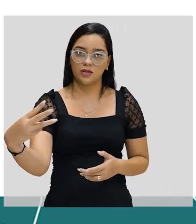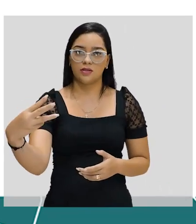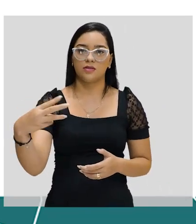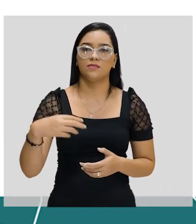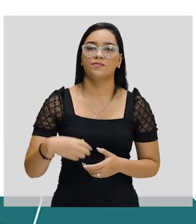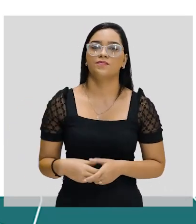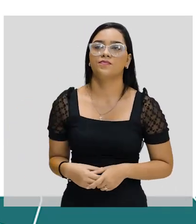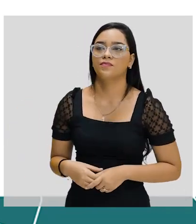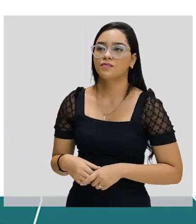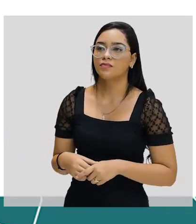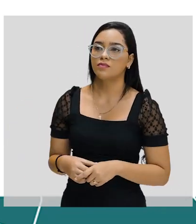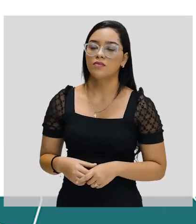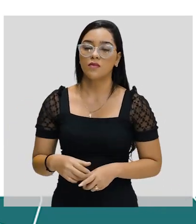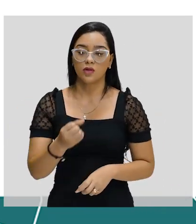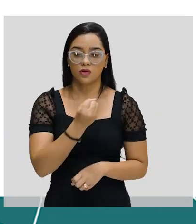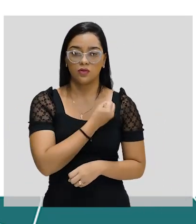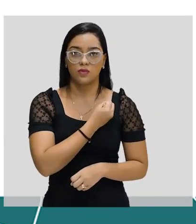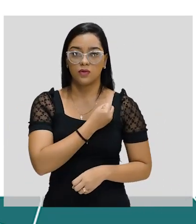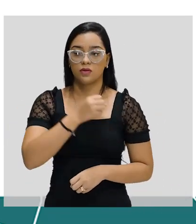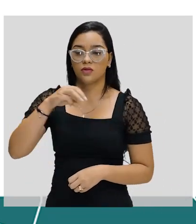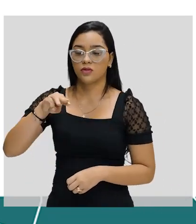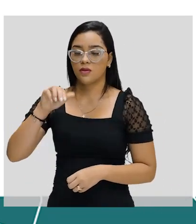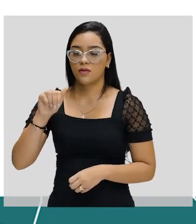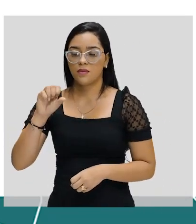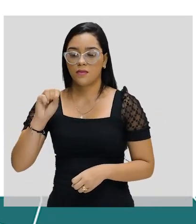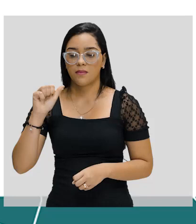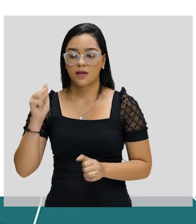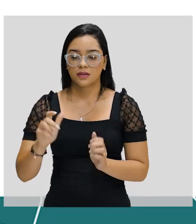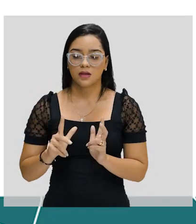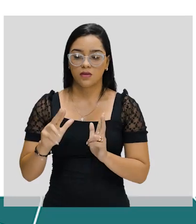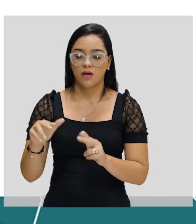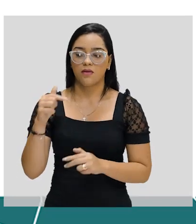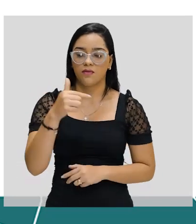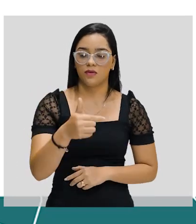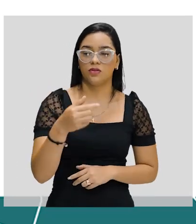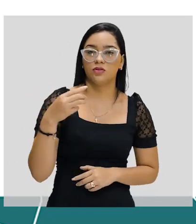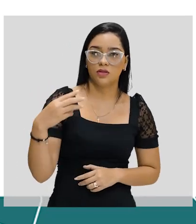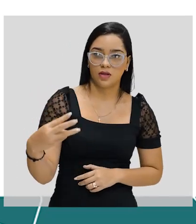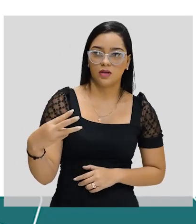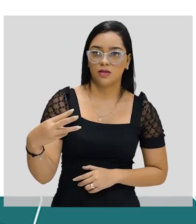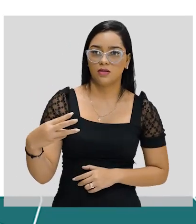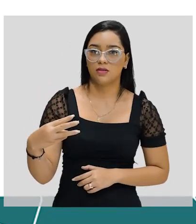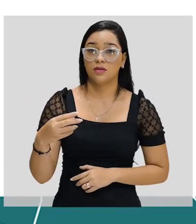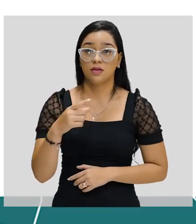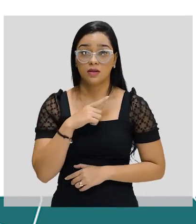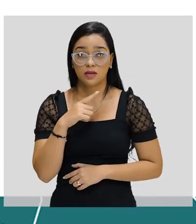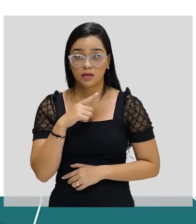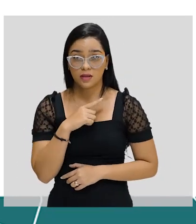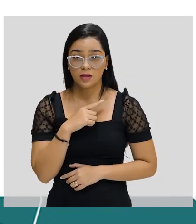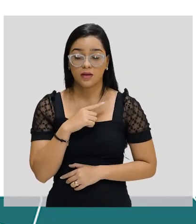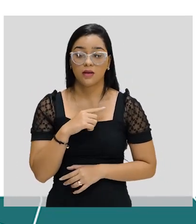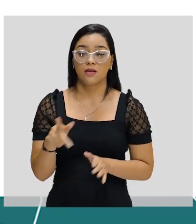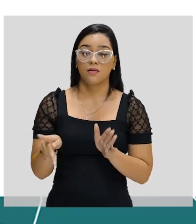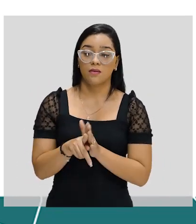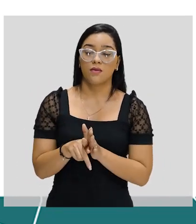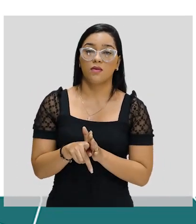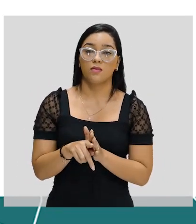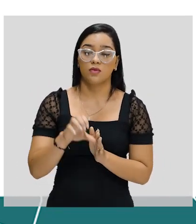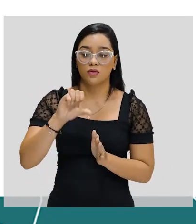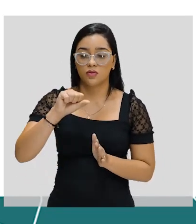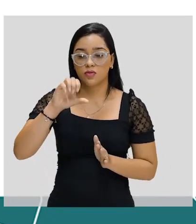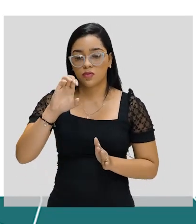23. Ou seja, o número de massa é 23. Certo? Isso desta partícula de